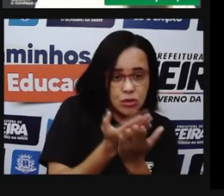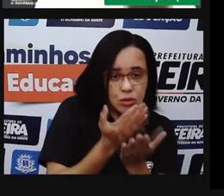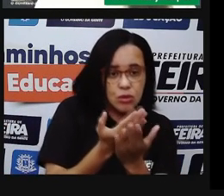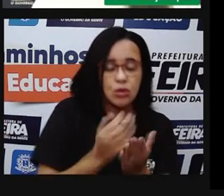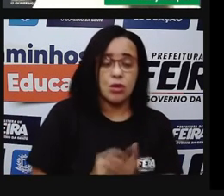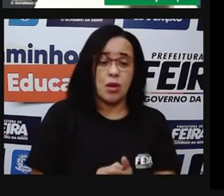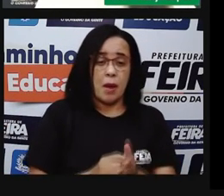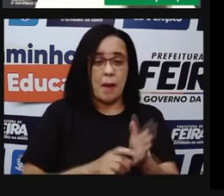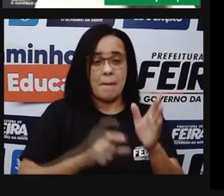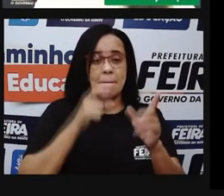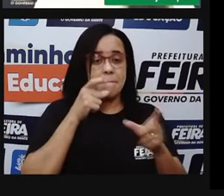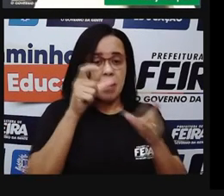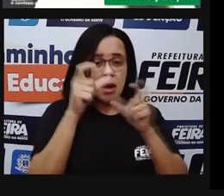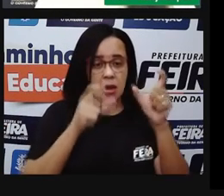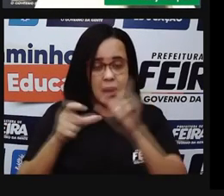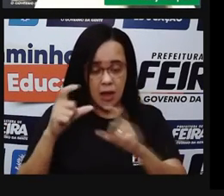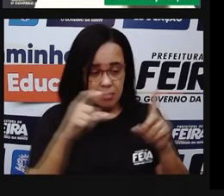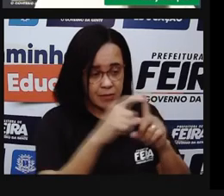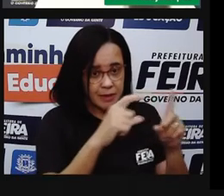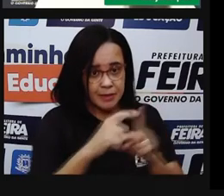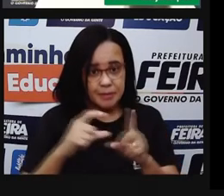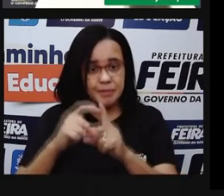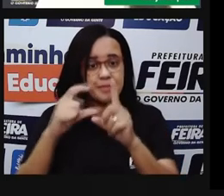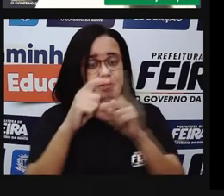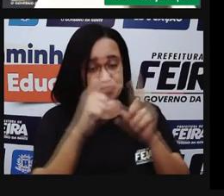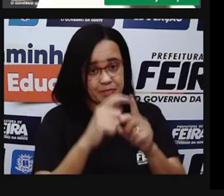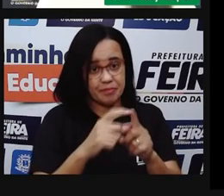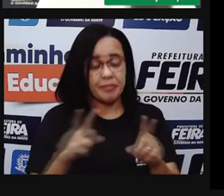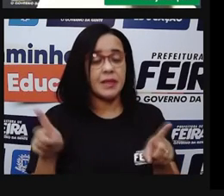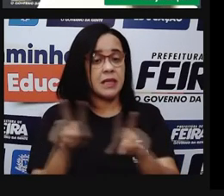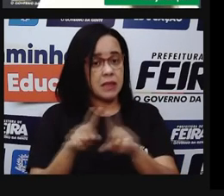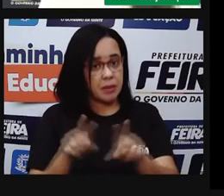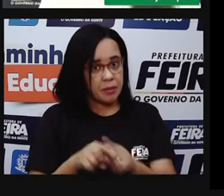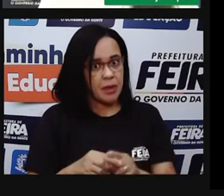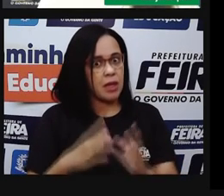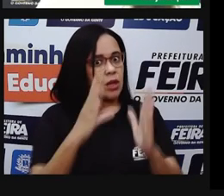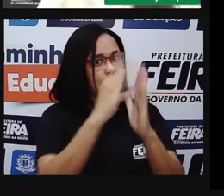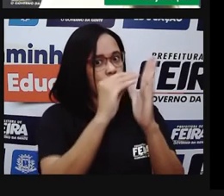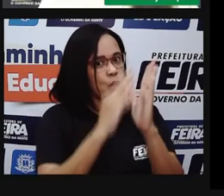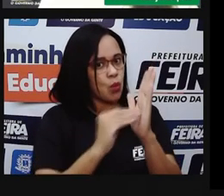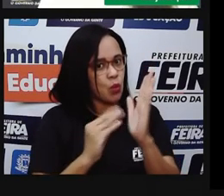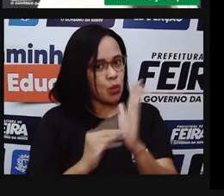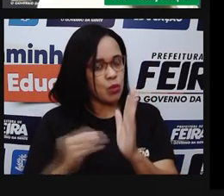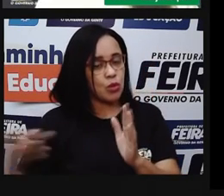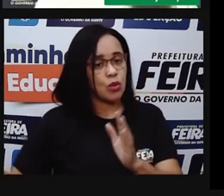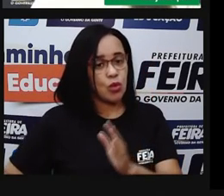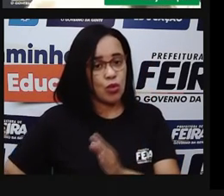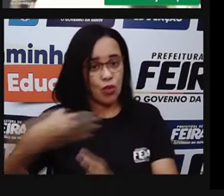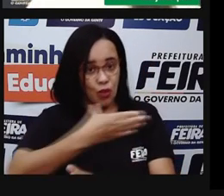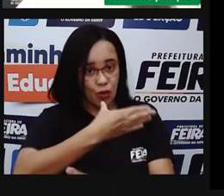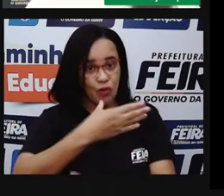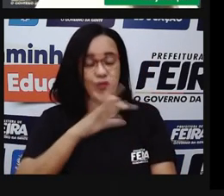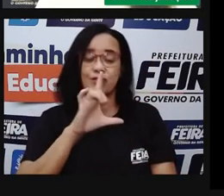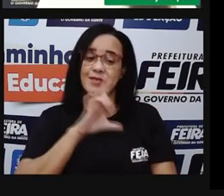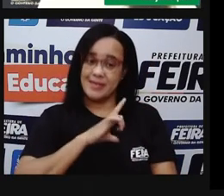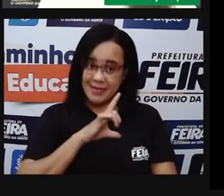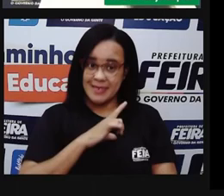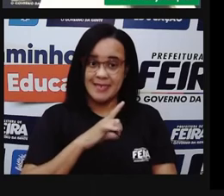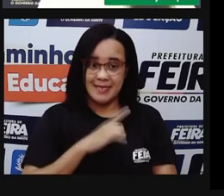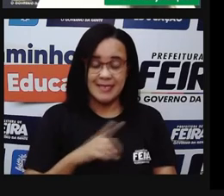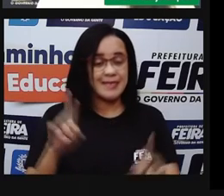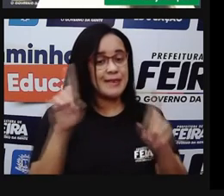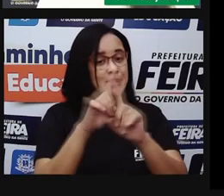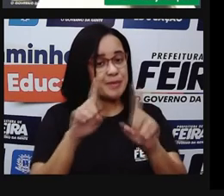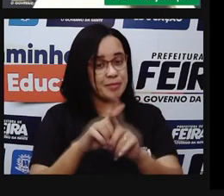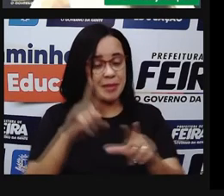hoje, trouxemos o um conteúdo novo para vocês, que foi o dígrafo, que é o dígrafo e a letra H, né? As funções da letra